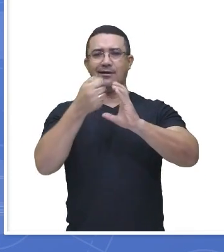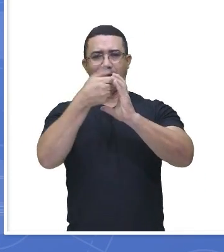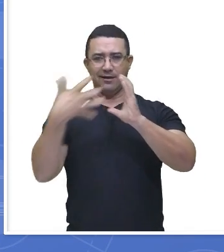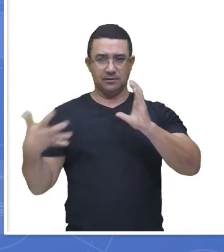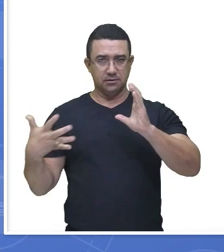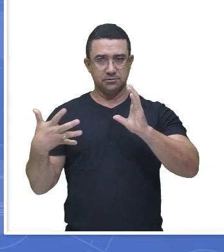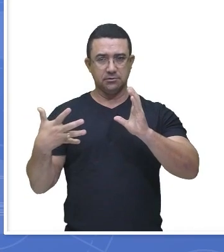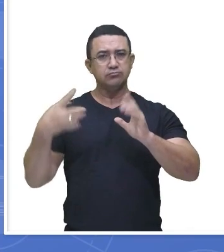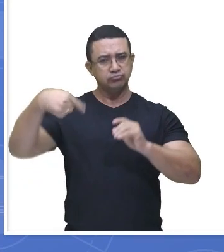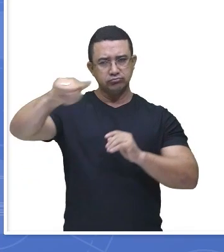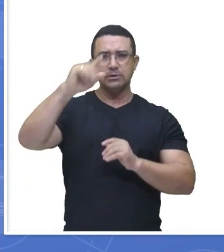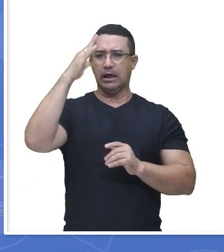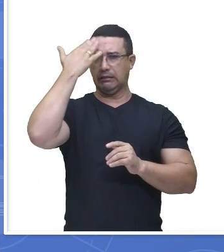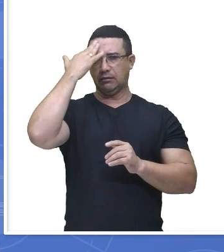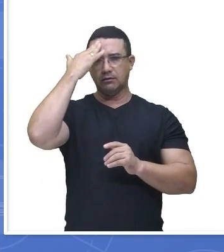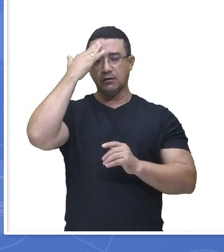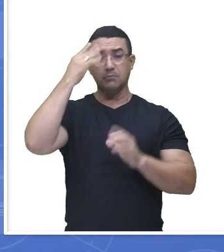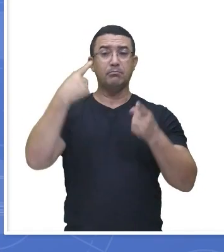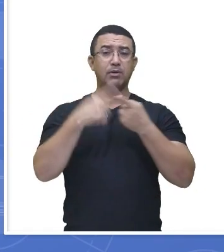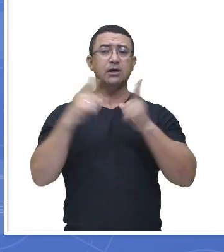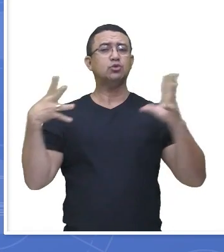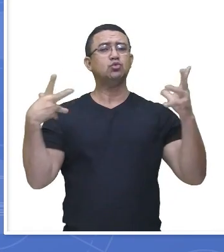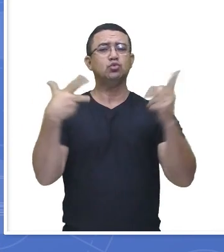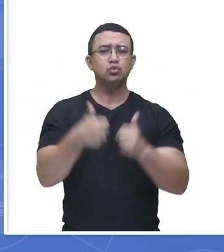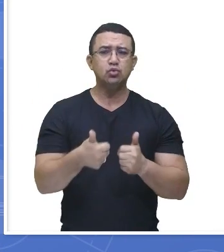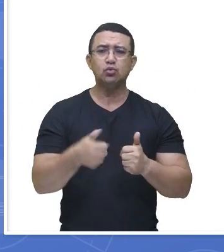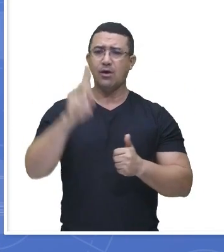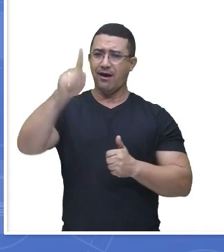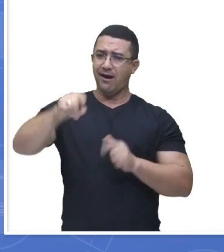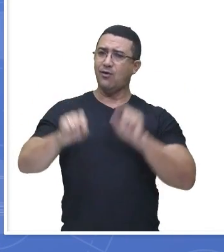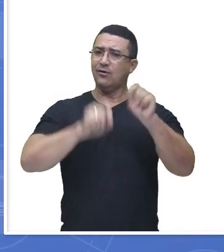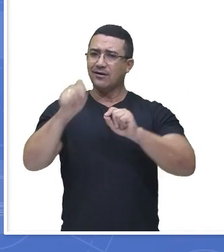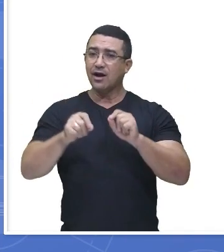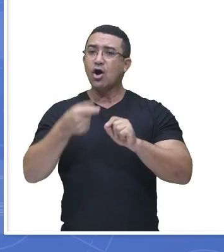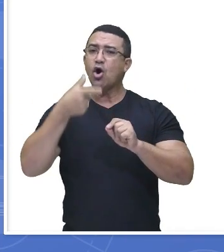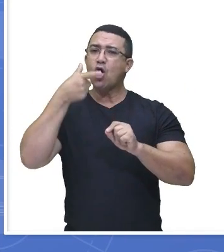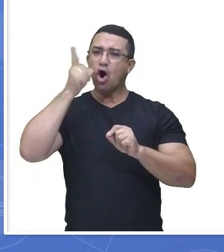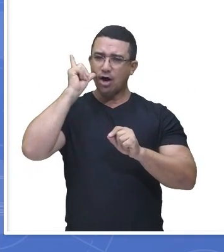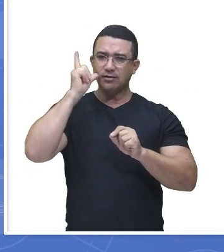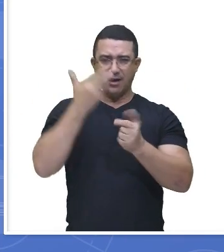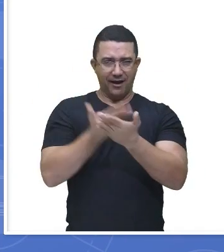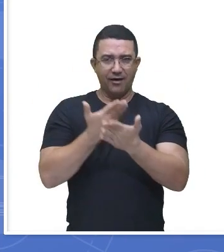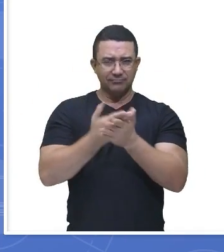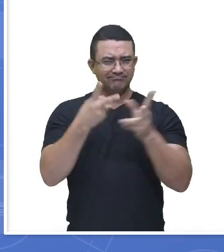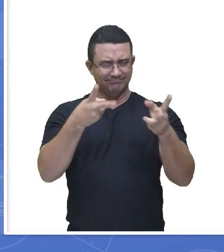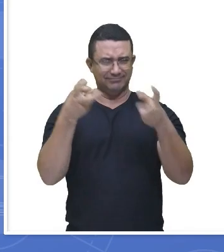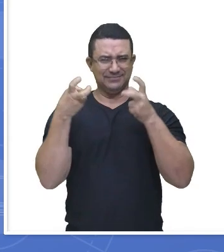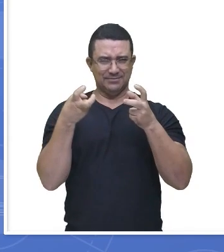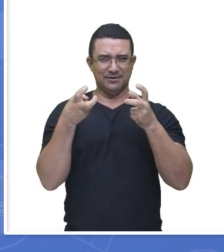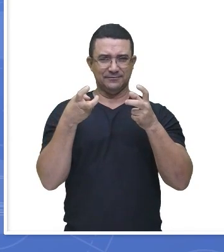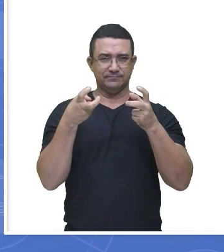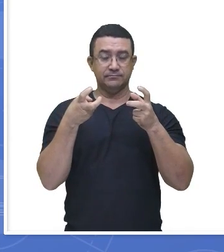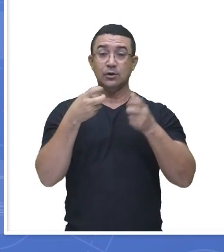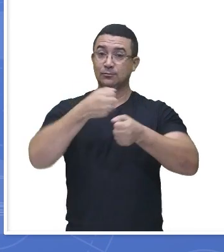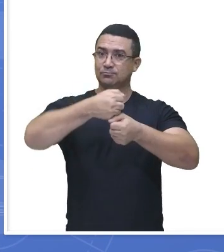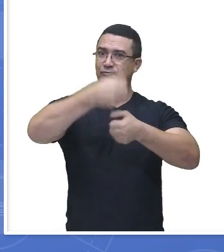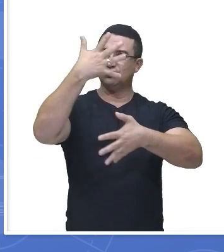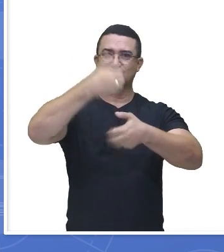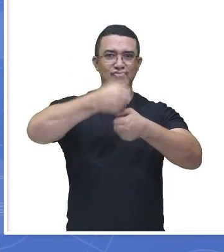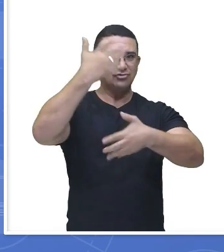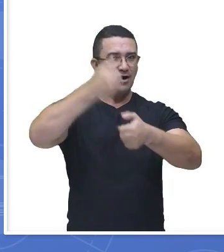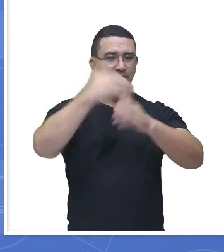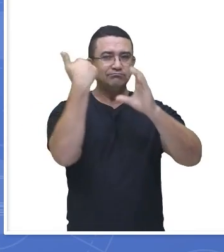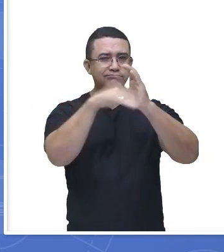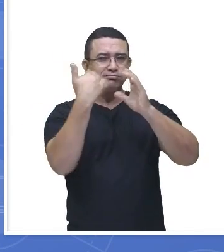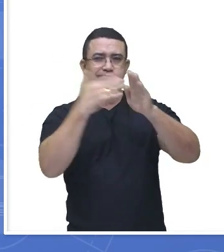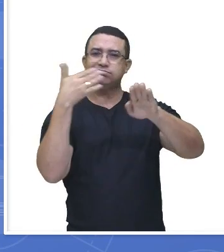vocês compreenderão bem, porque tudo isso é um segmento da aula de ontem. Estão percebendo, né? O chat aqui, olha,